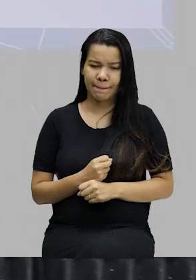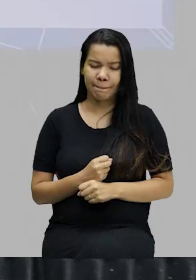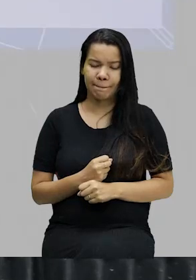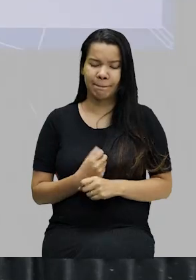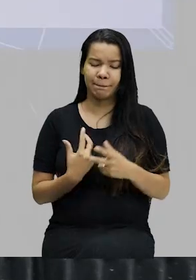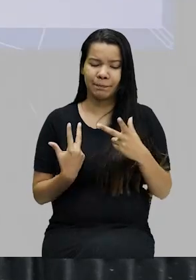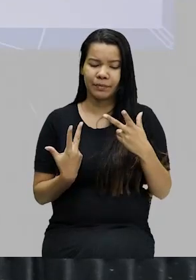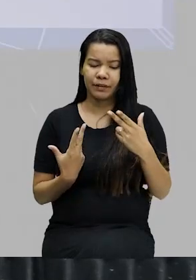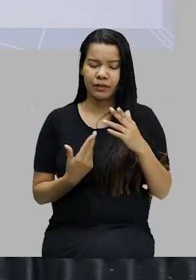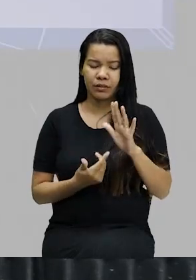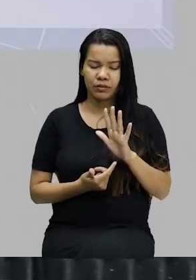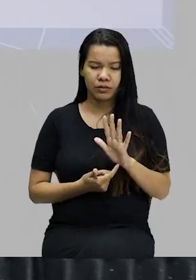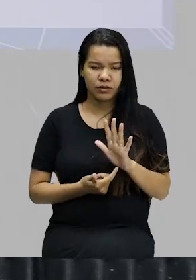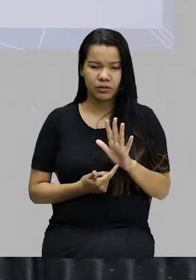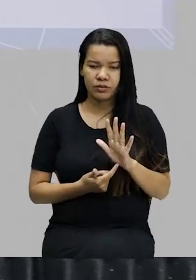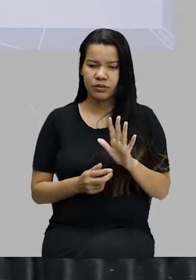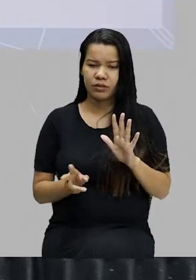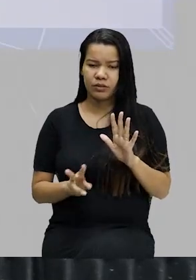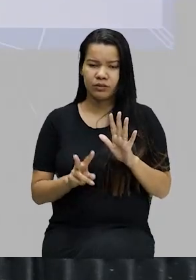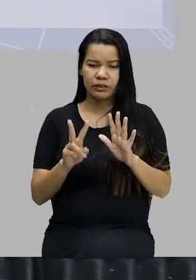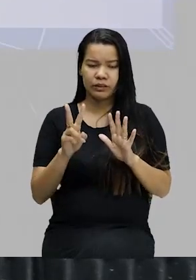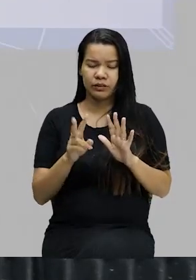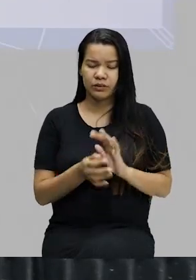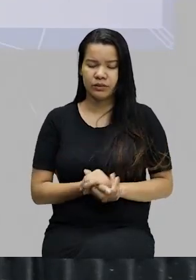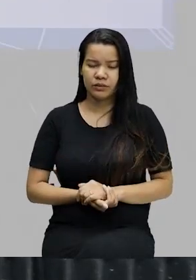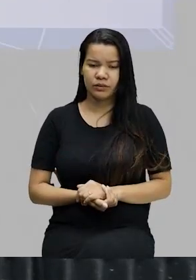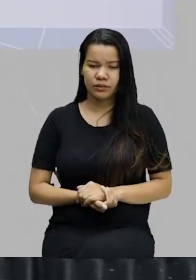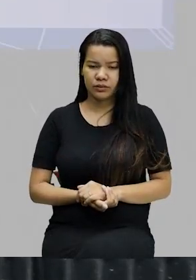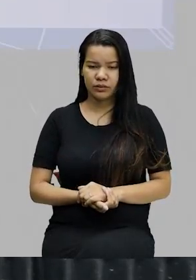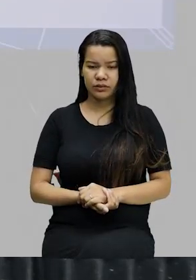mesmo valor. E esse valor é o seguinte: